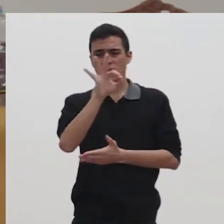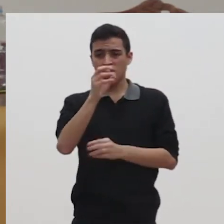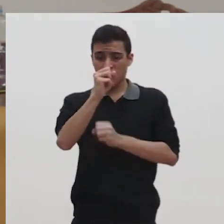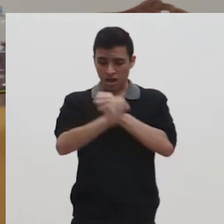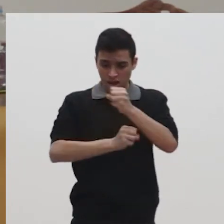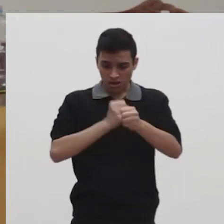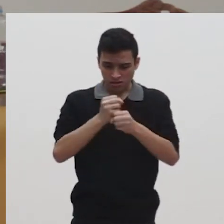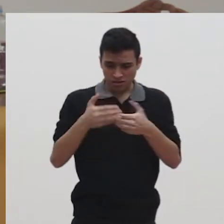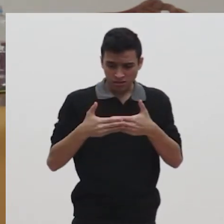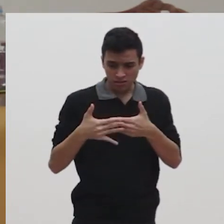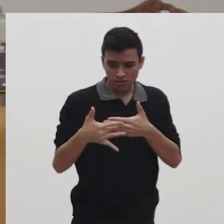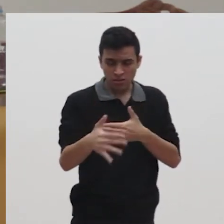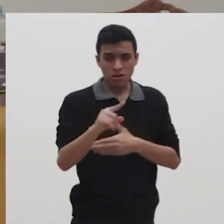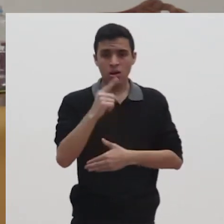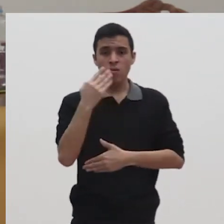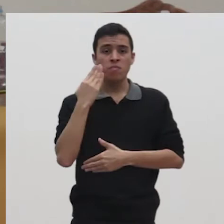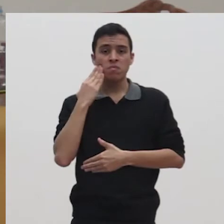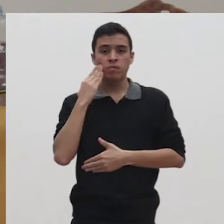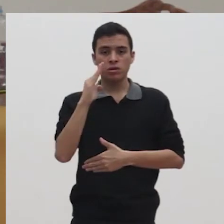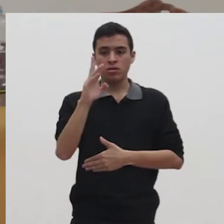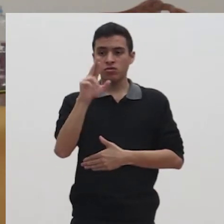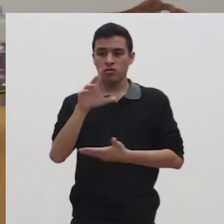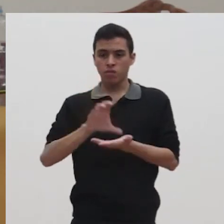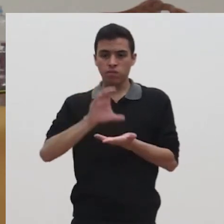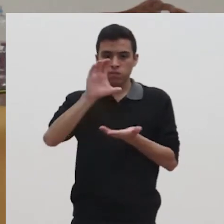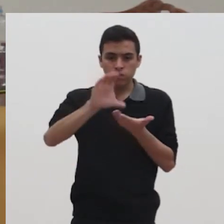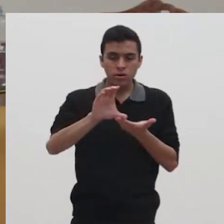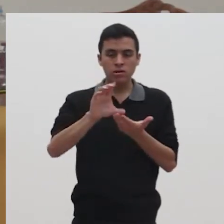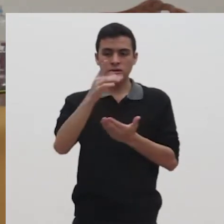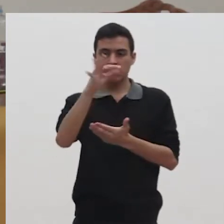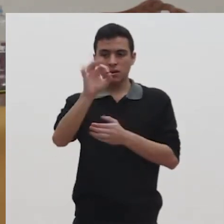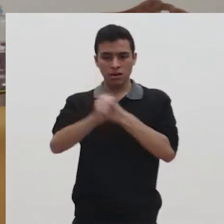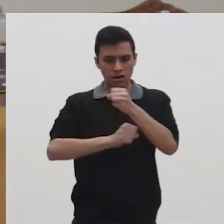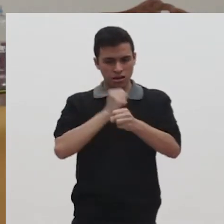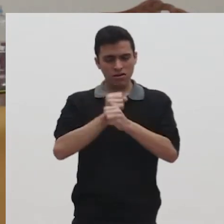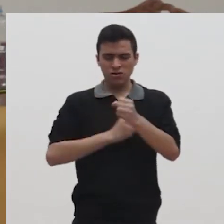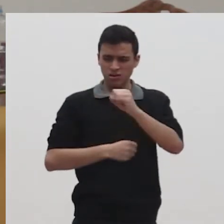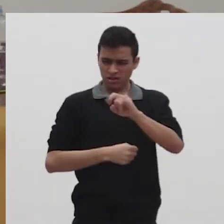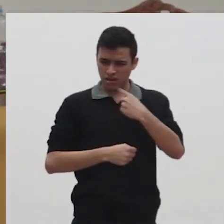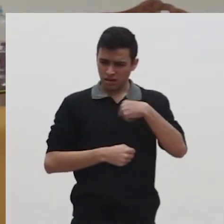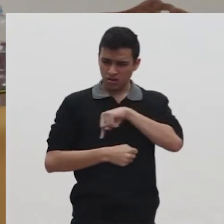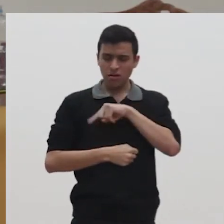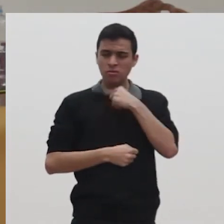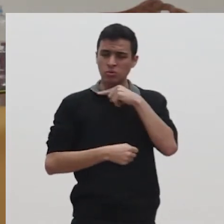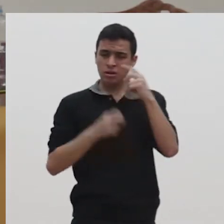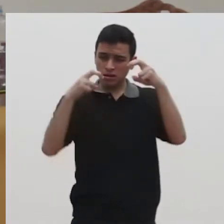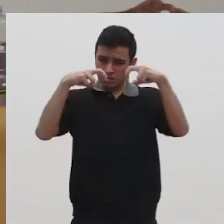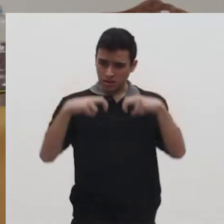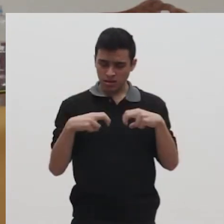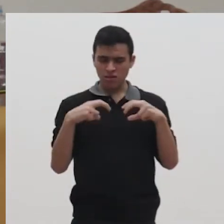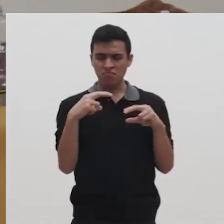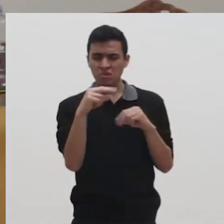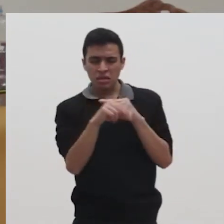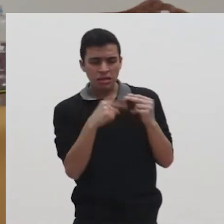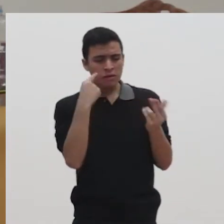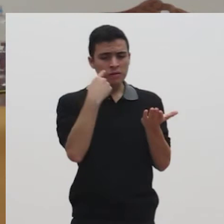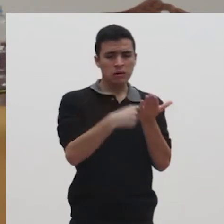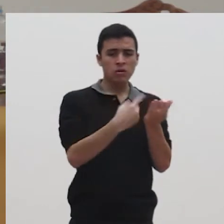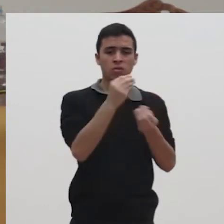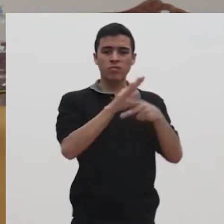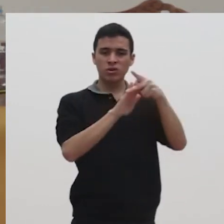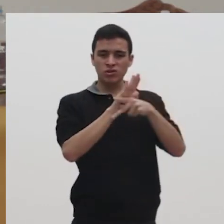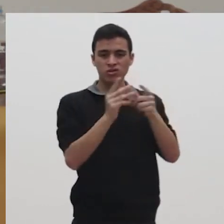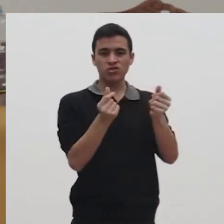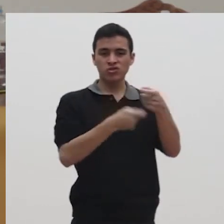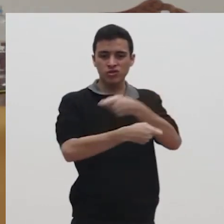recursos próprios, nós estamos falando de R$1 bilhão em 10 anos. Será que a gente não pode sentar, fazer um plano diretor com vínculo orçamentário? Será que a gente